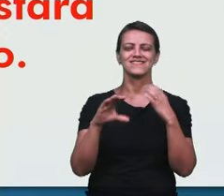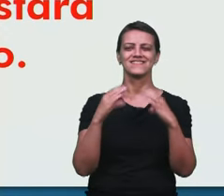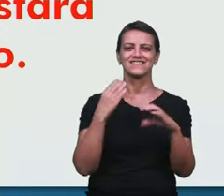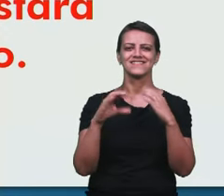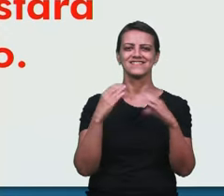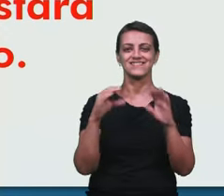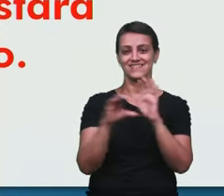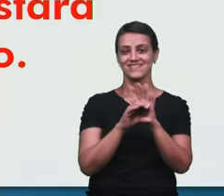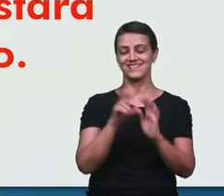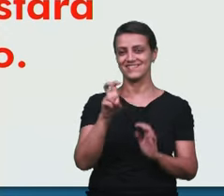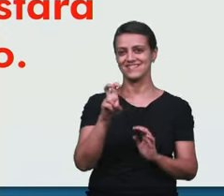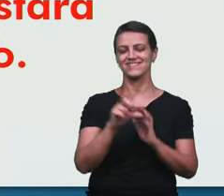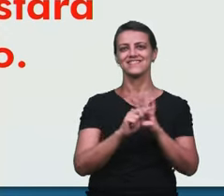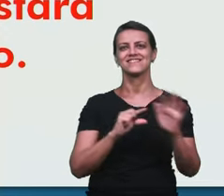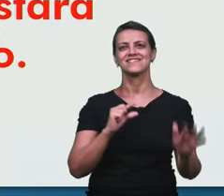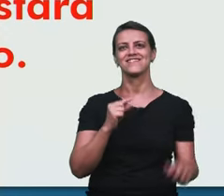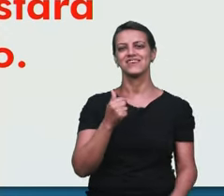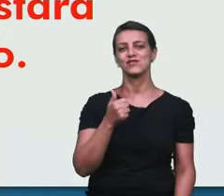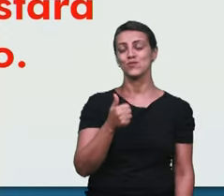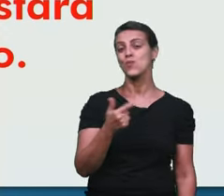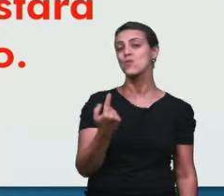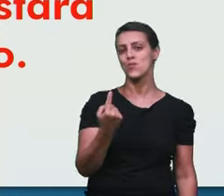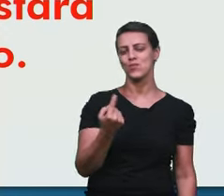lendo Cantares capítulo 5, verso 1.